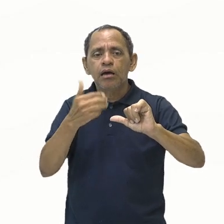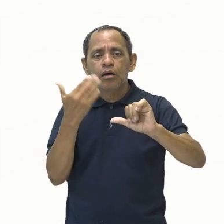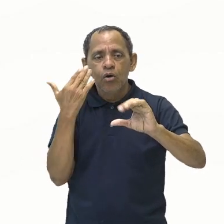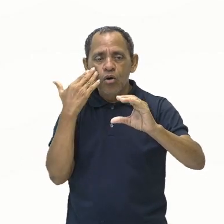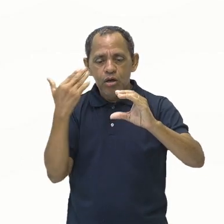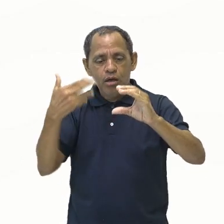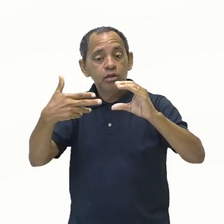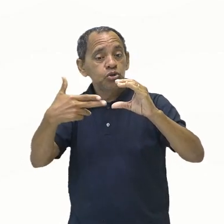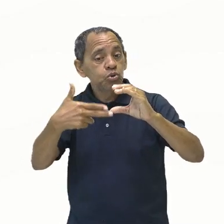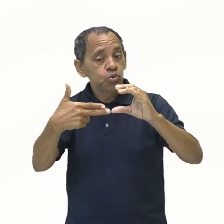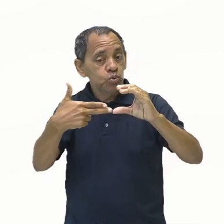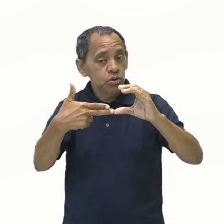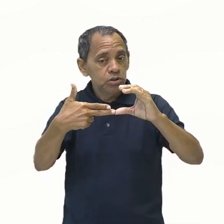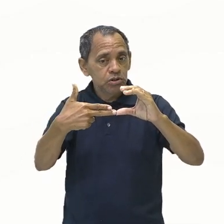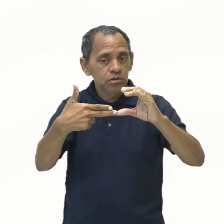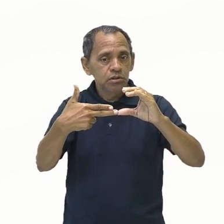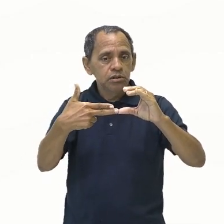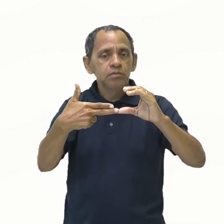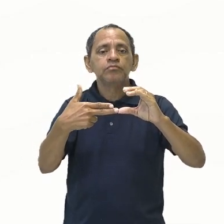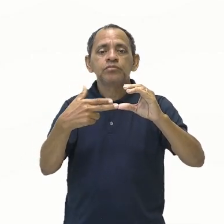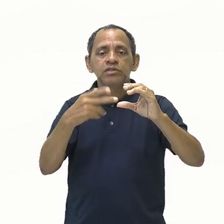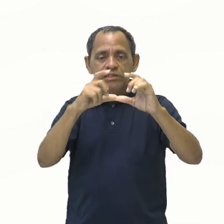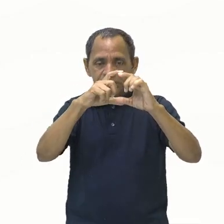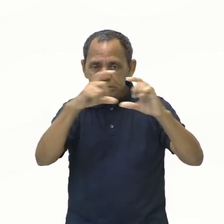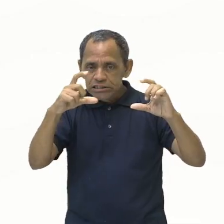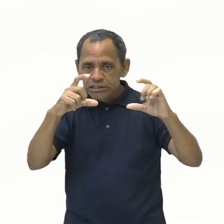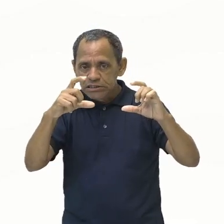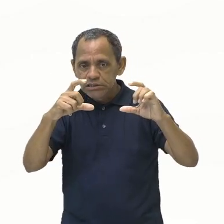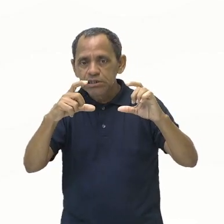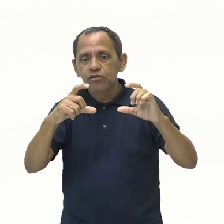Nessa fórmula, nessa forma de